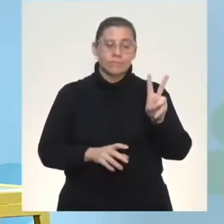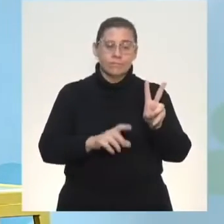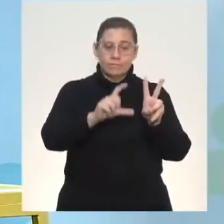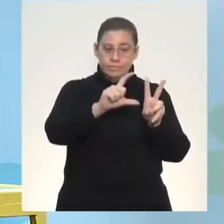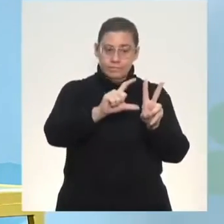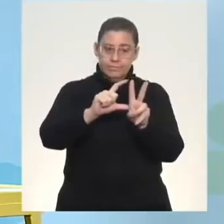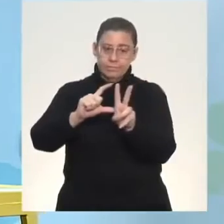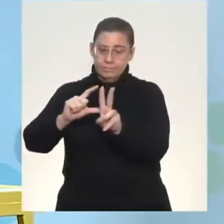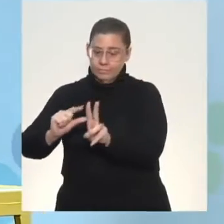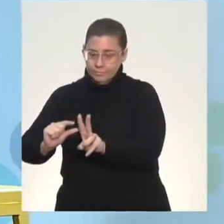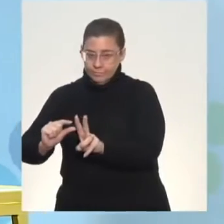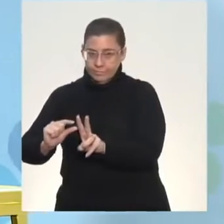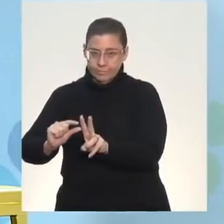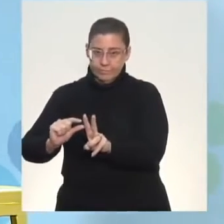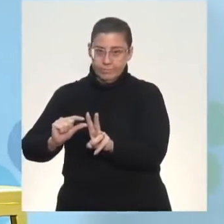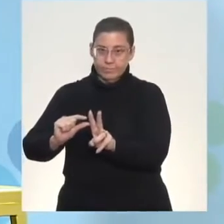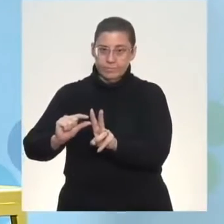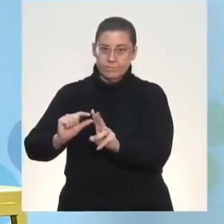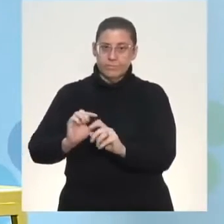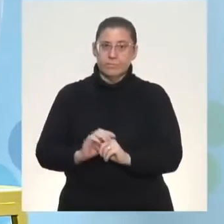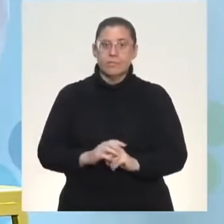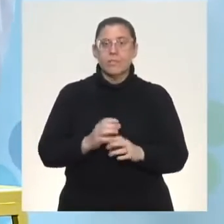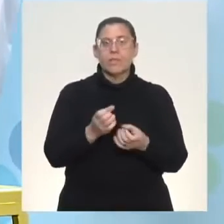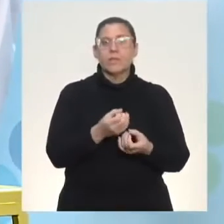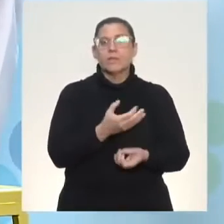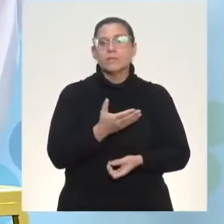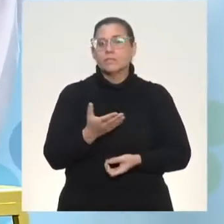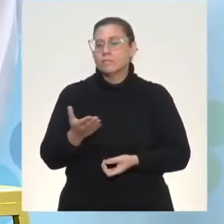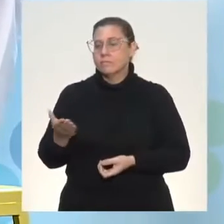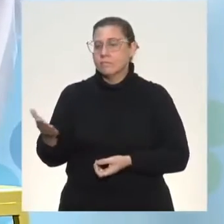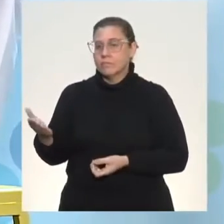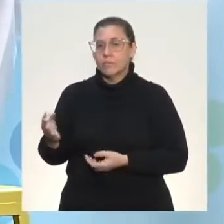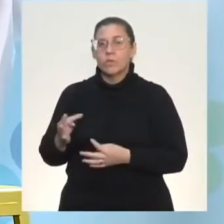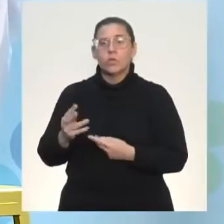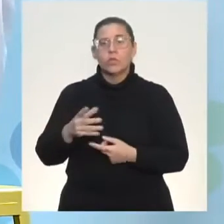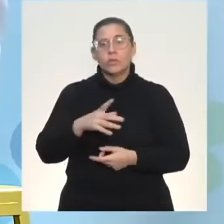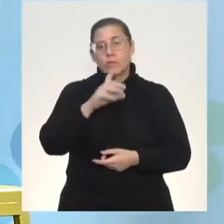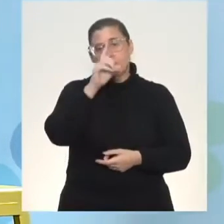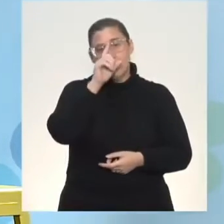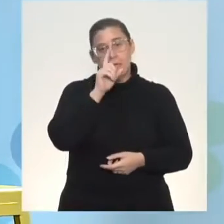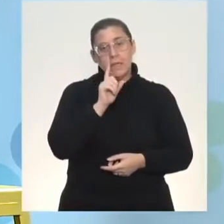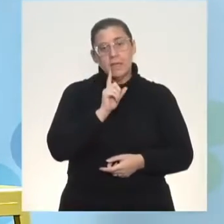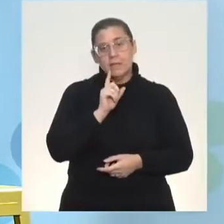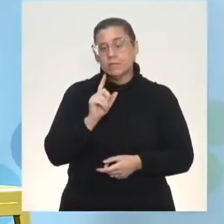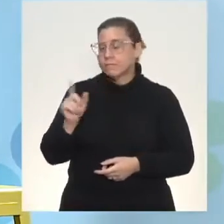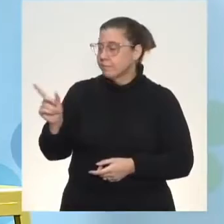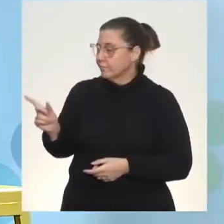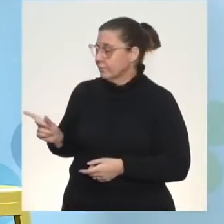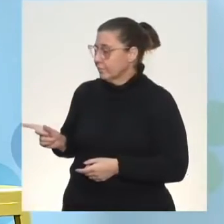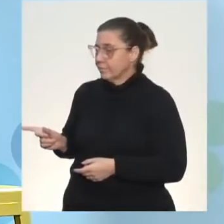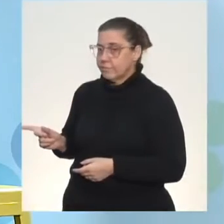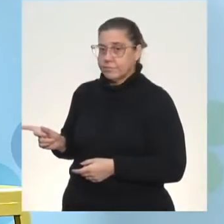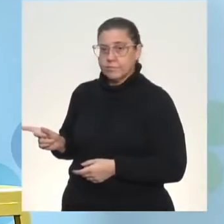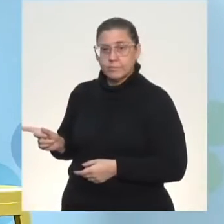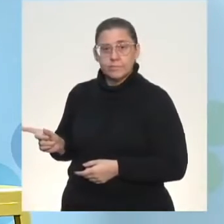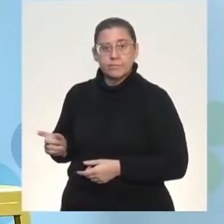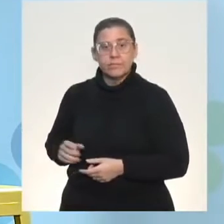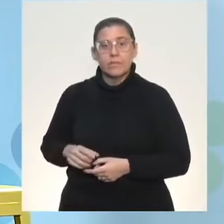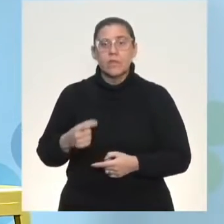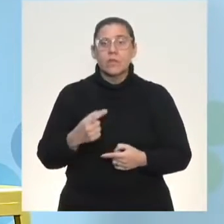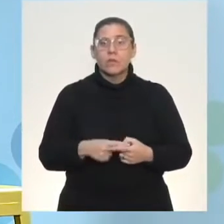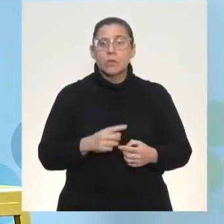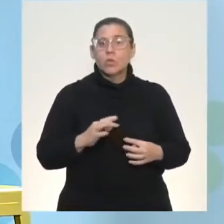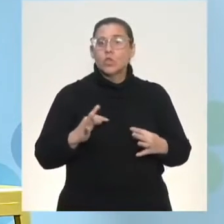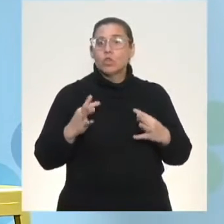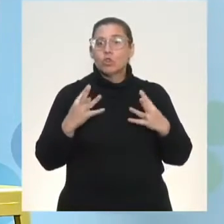Vzinho. De novo, ó, isso explica o porquê que todas são amarelas, tá bom? Por que todas são amarelas? Ó, porque elas